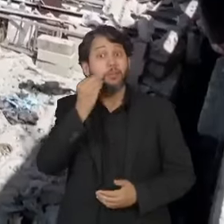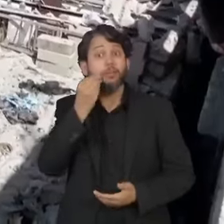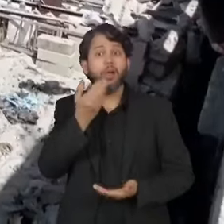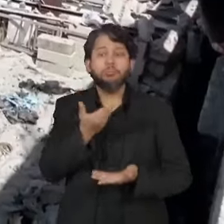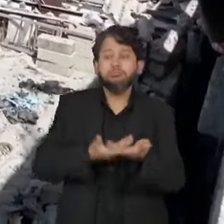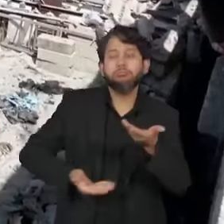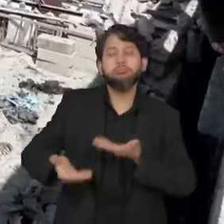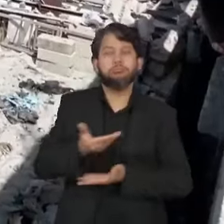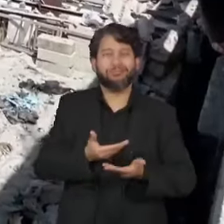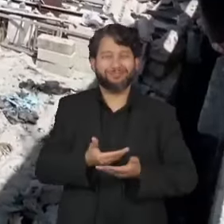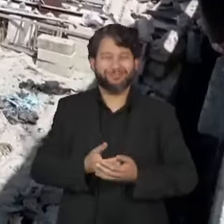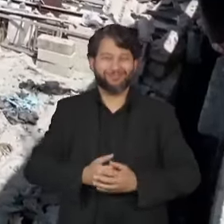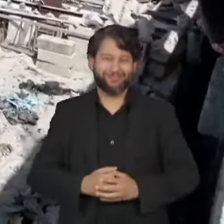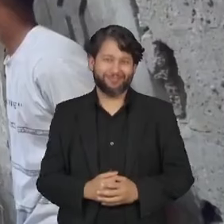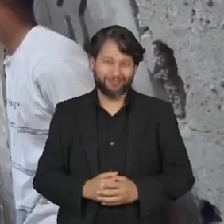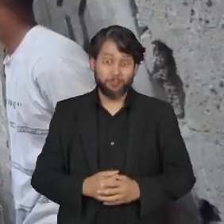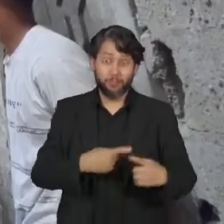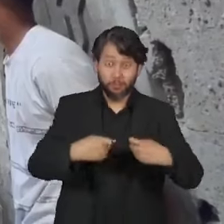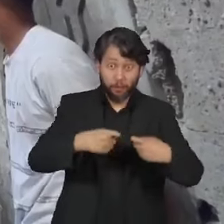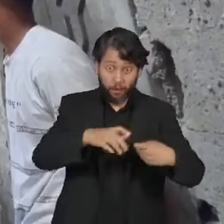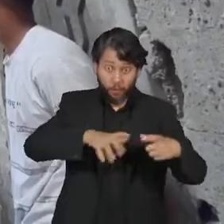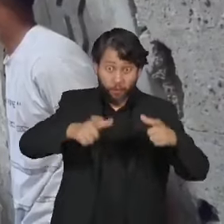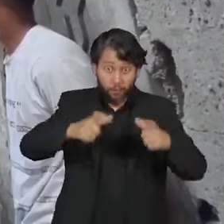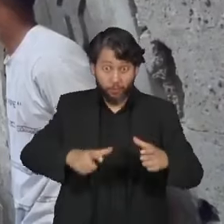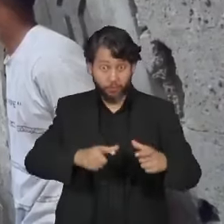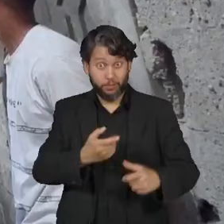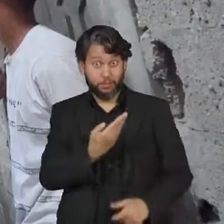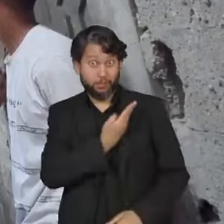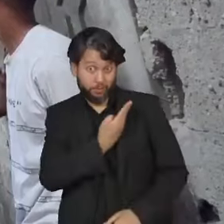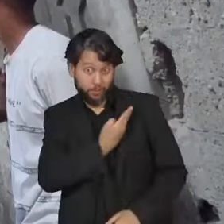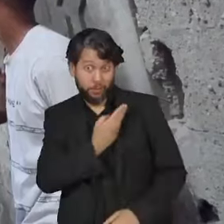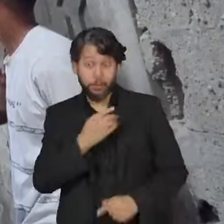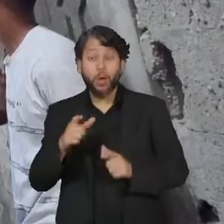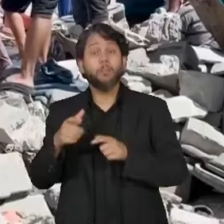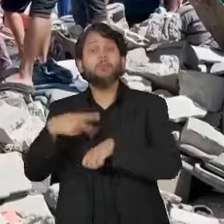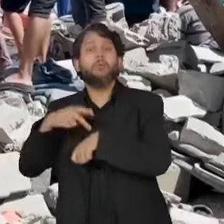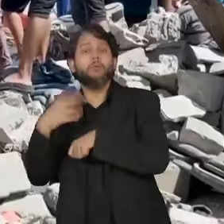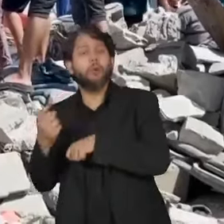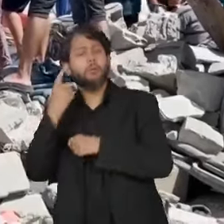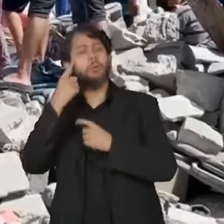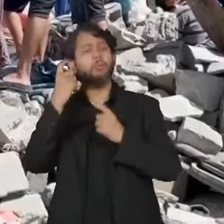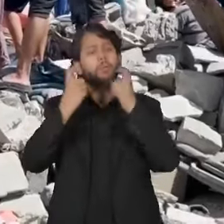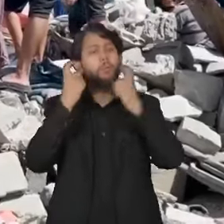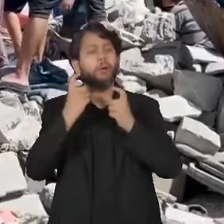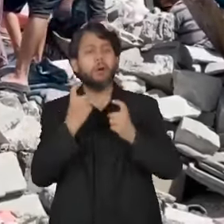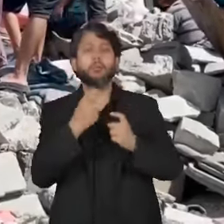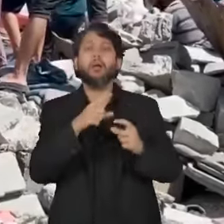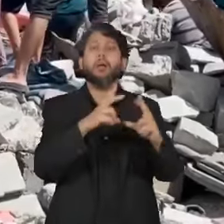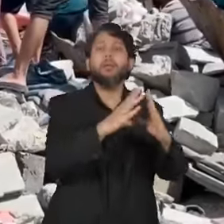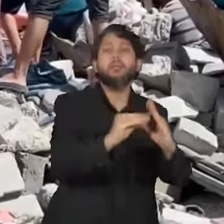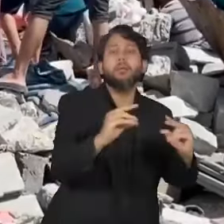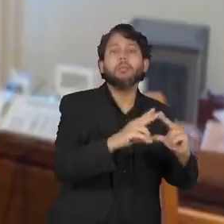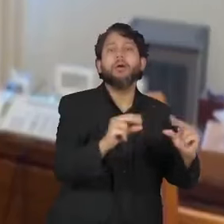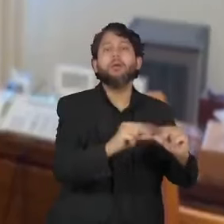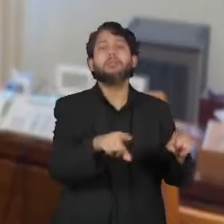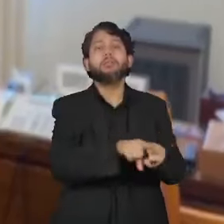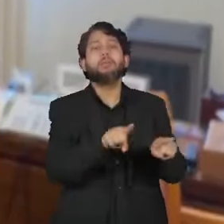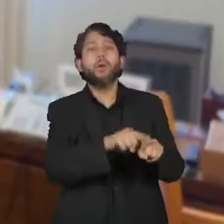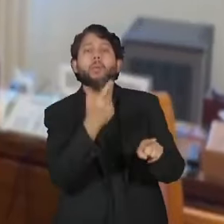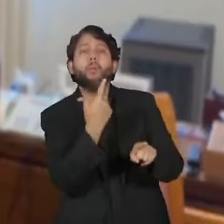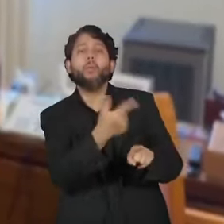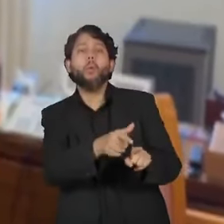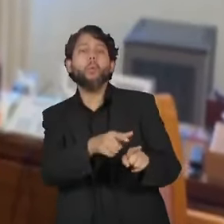em meio à guerra na faixa de gaza a preocupação da Comunidade Internacional é que o Líbano se torne mais uma frente de batalha na região